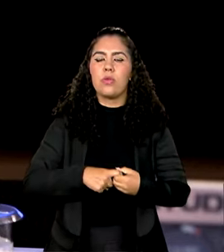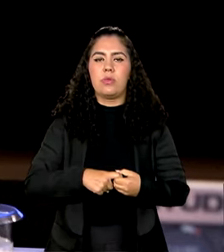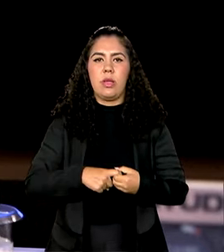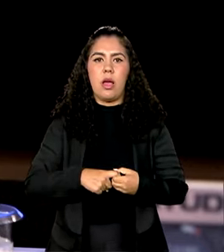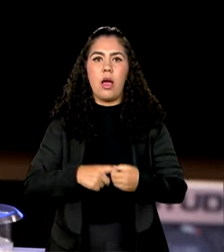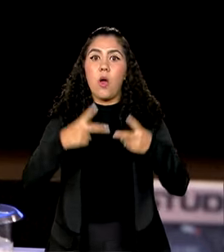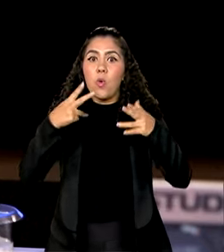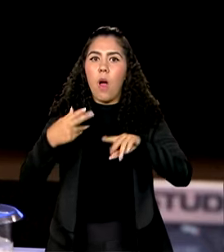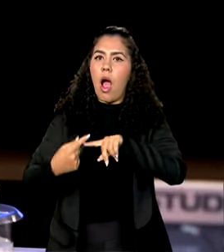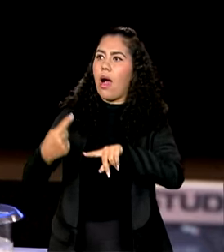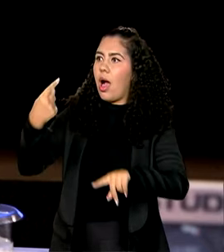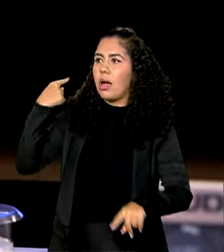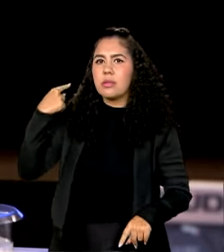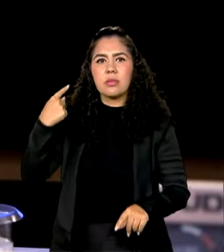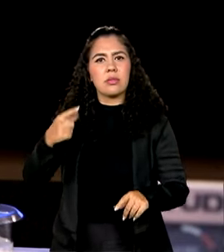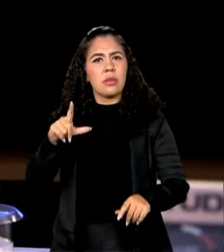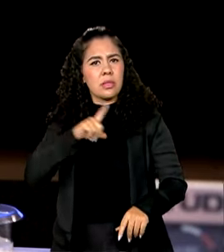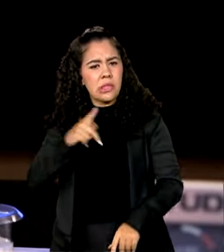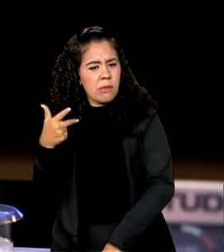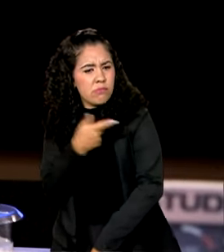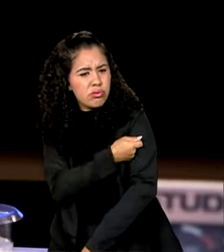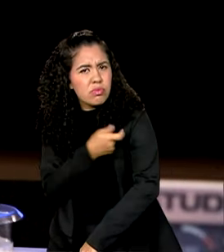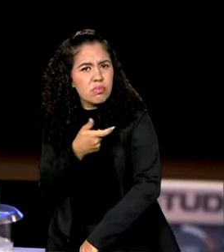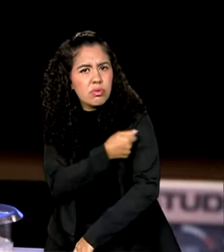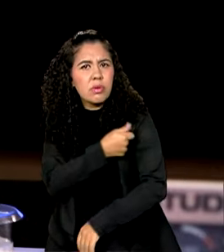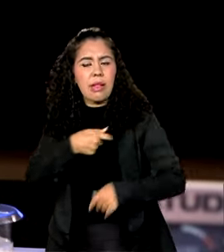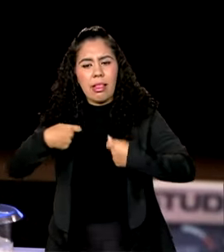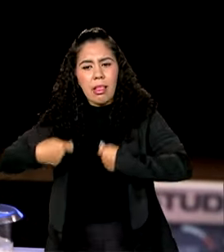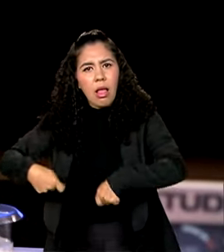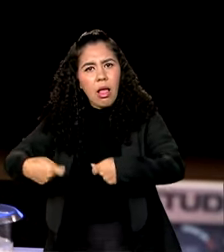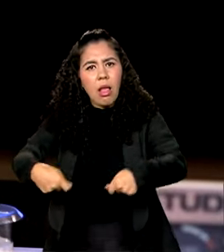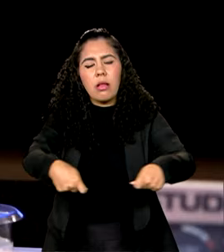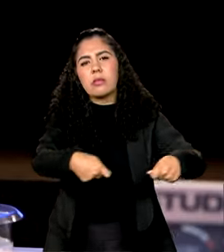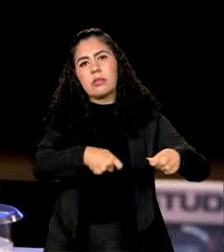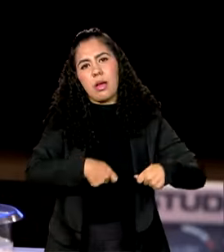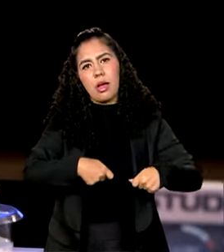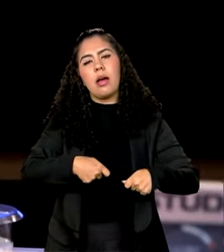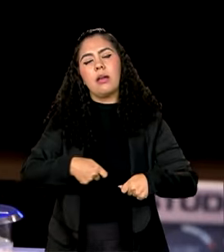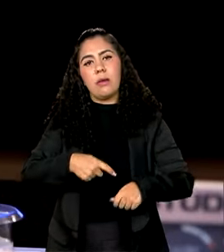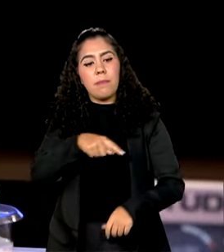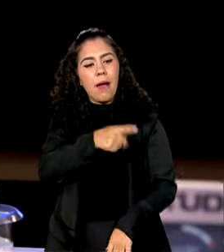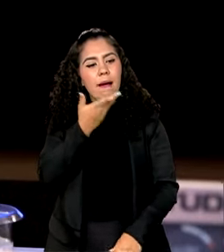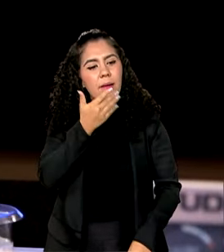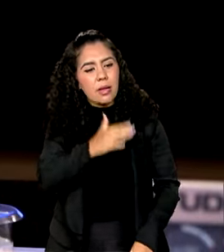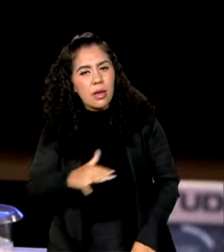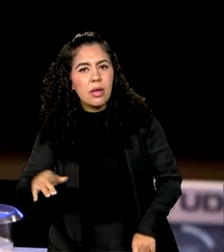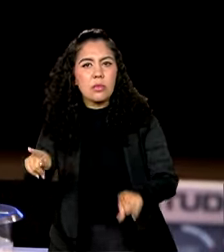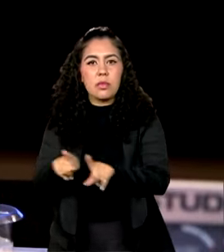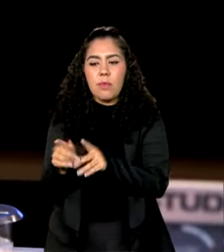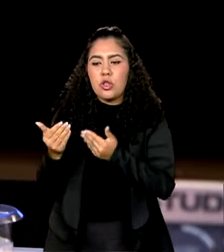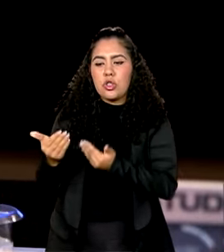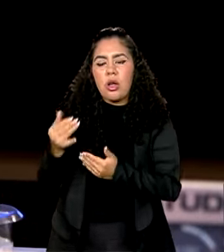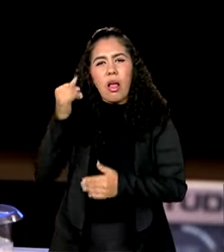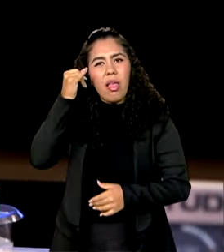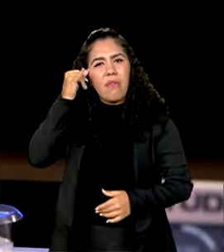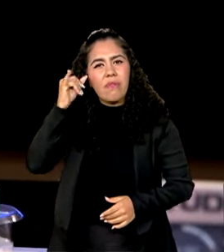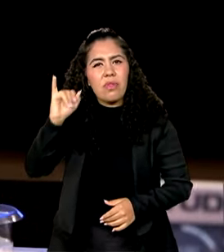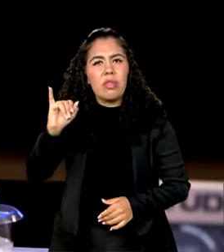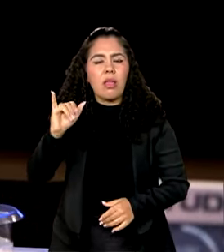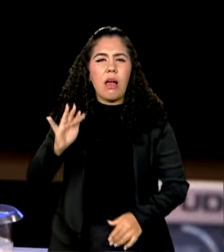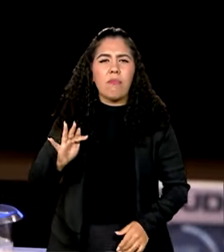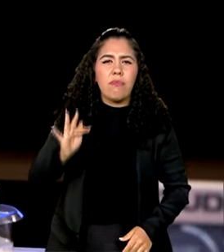teve, as coberturas vacinais necessárias para que nossas crianças, nossos jovens, não sofram